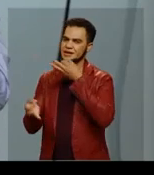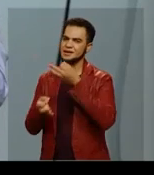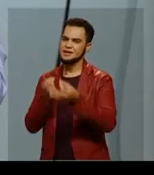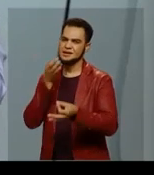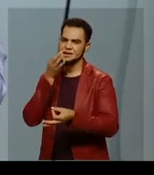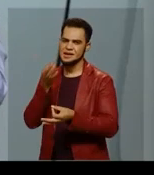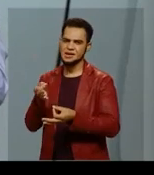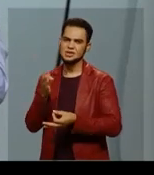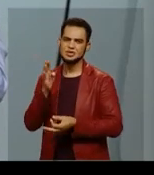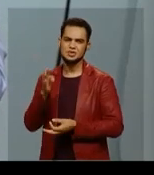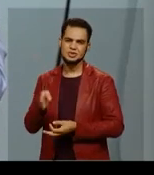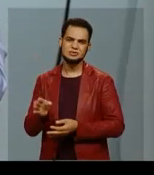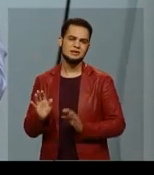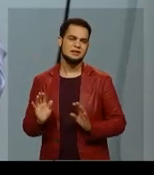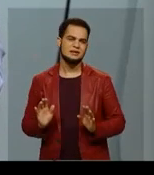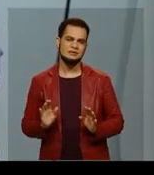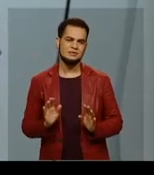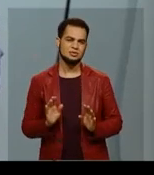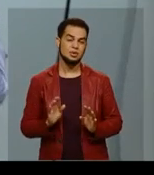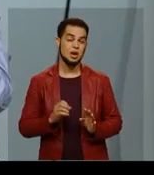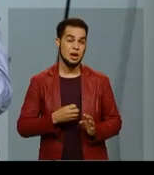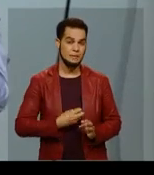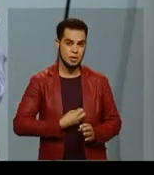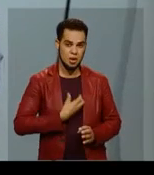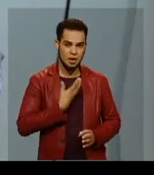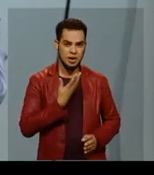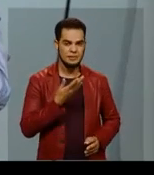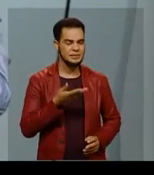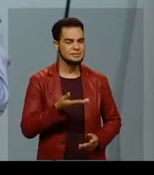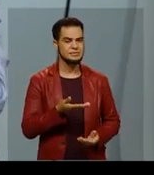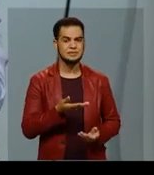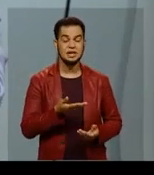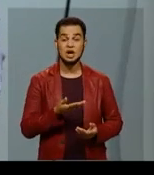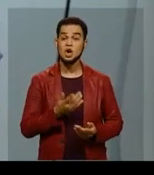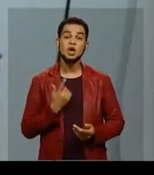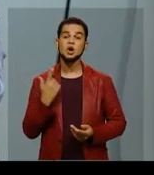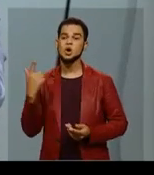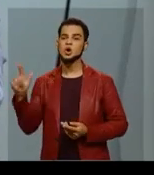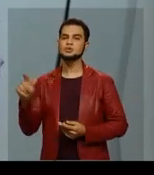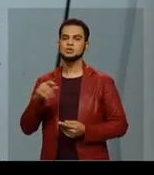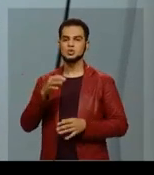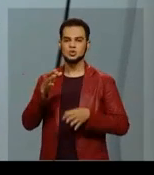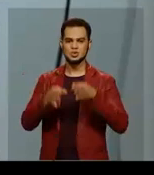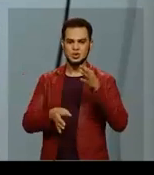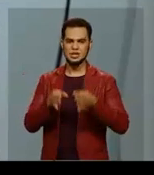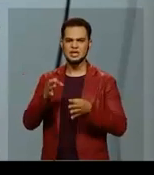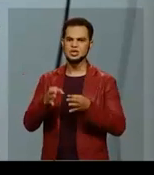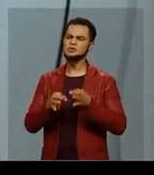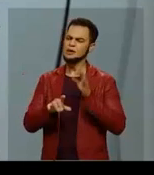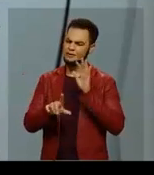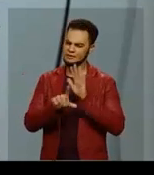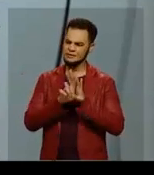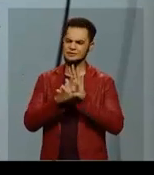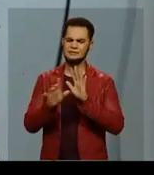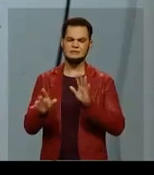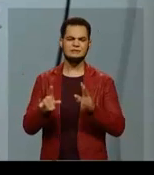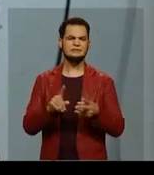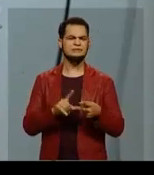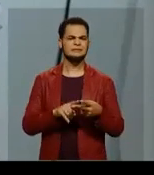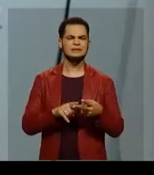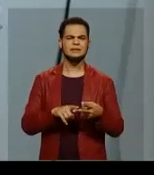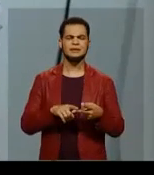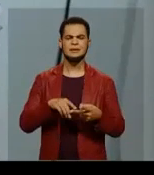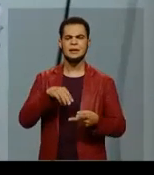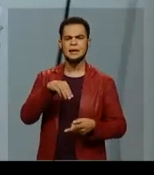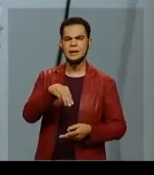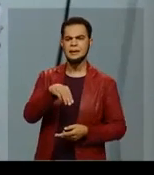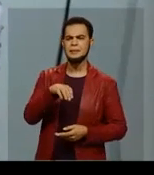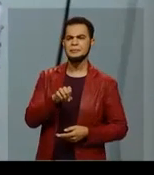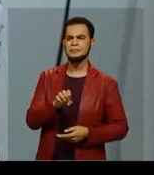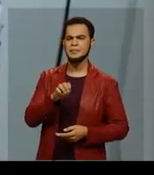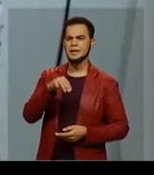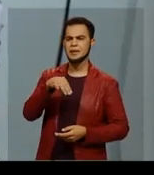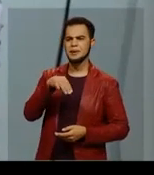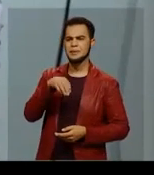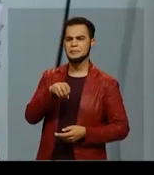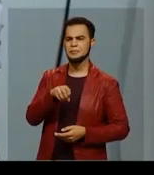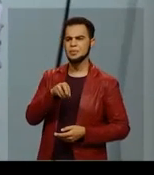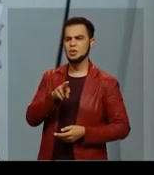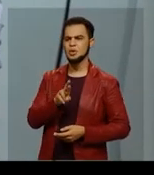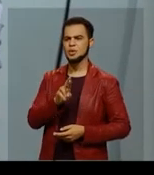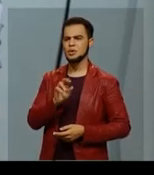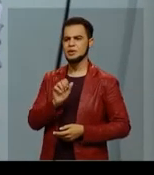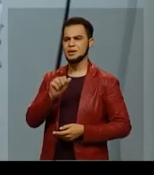no gênero, no setor jurídico, que é leis, memorandos, aí já é objetividade, aí você tem que usar